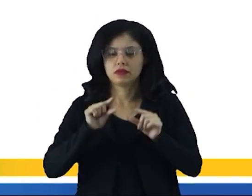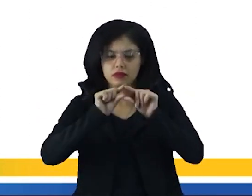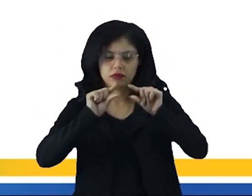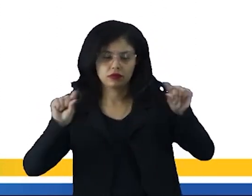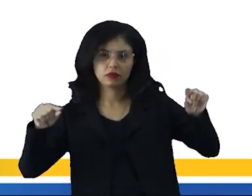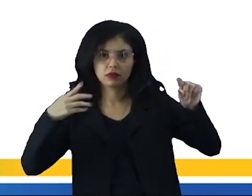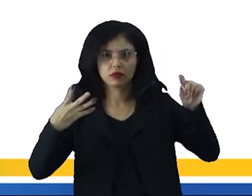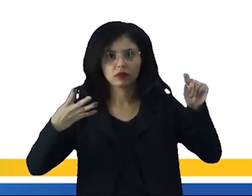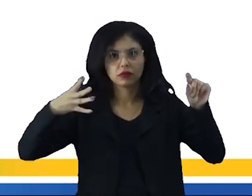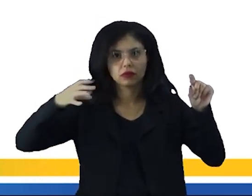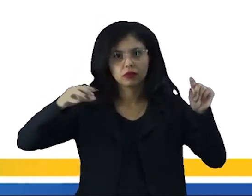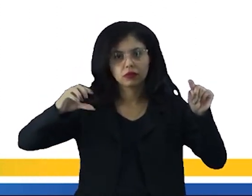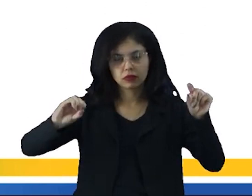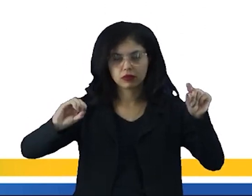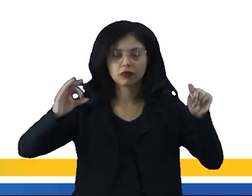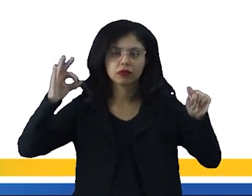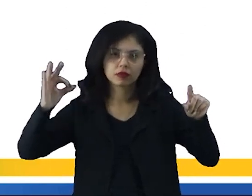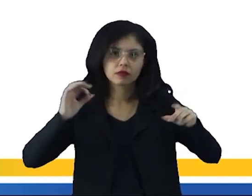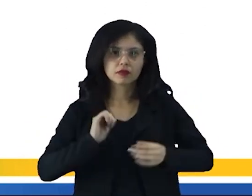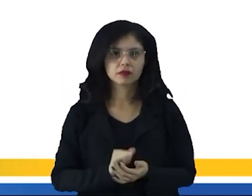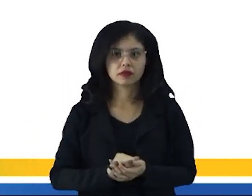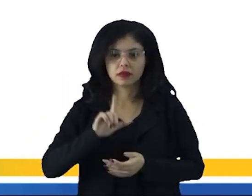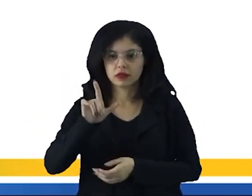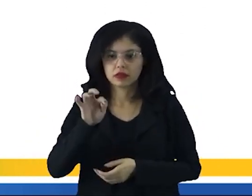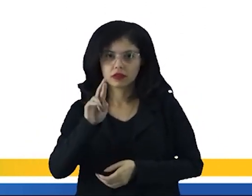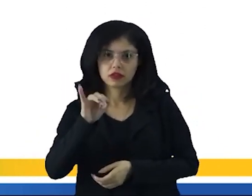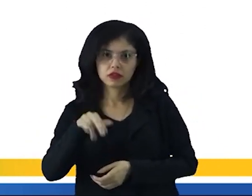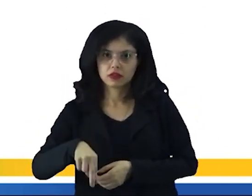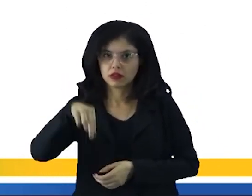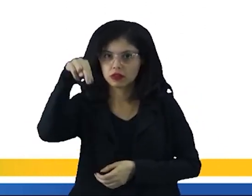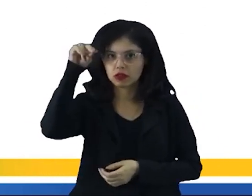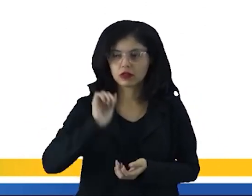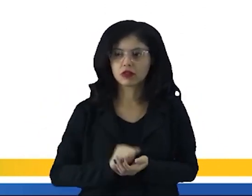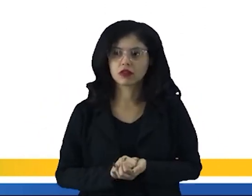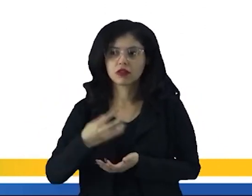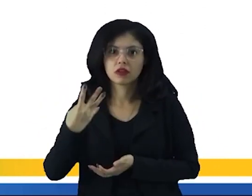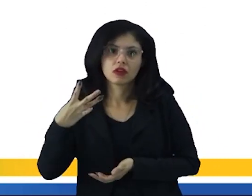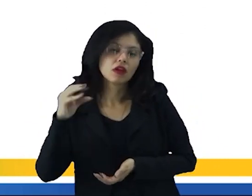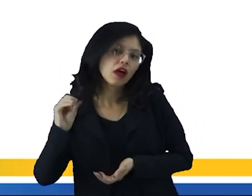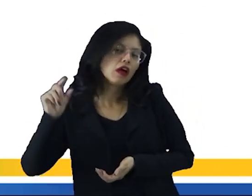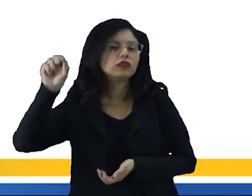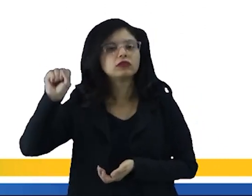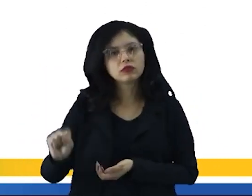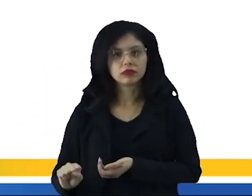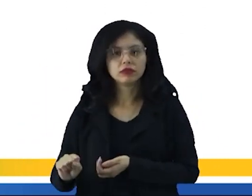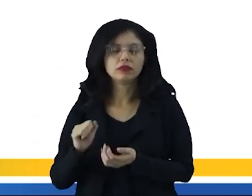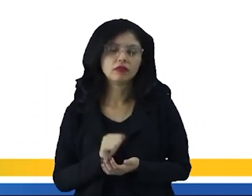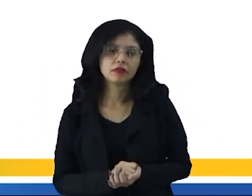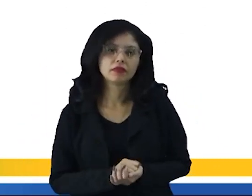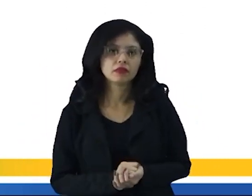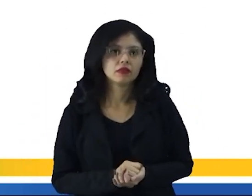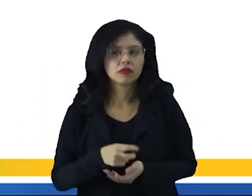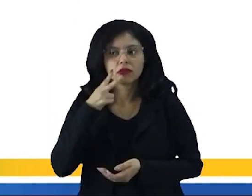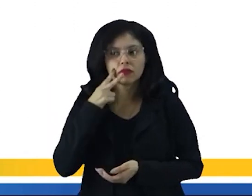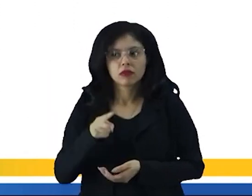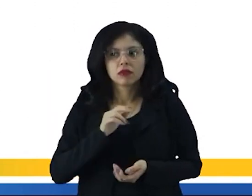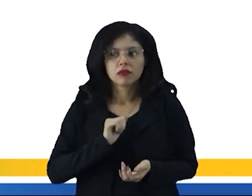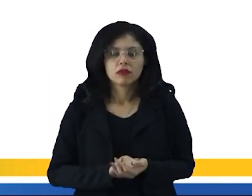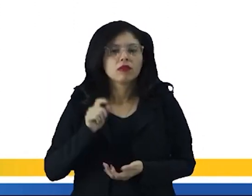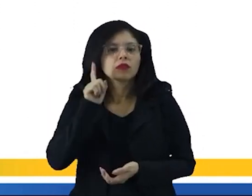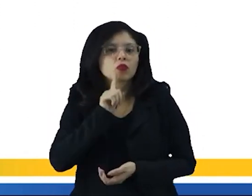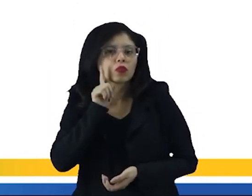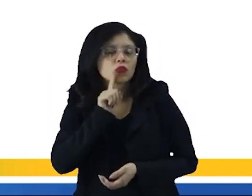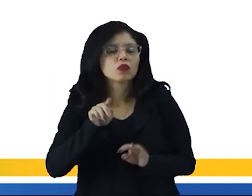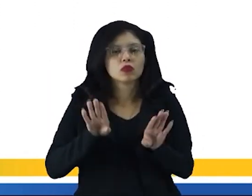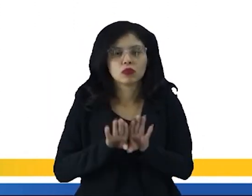de 40 graus de latitude norte e 40 graus de latitude sul. Então você vai ver ela nos Estados